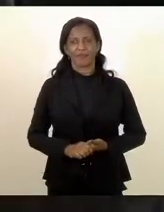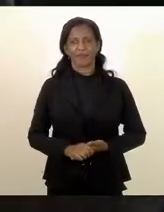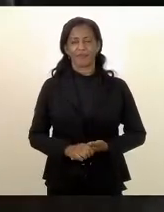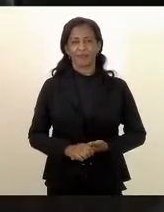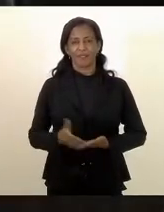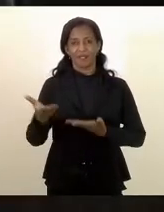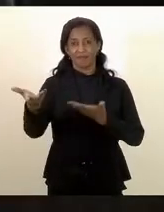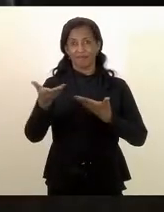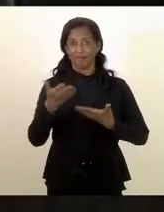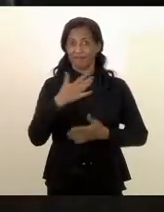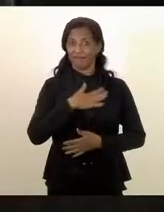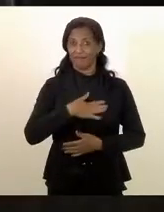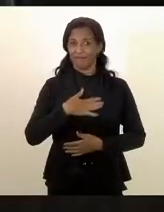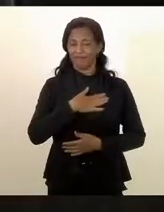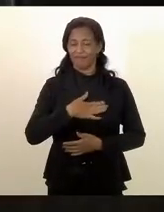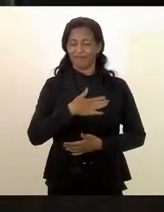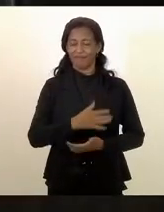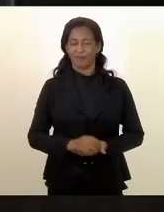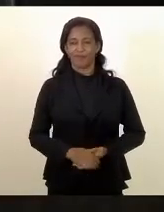bem vindos